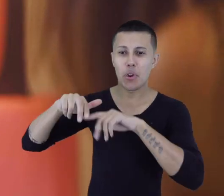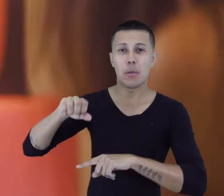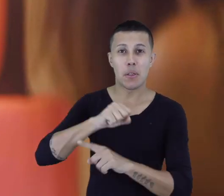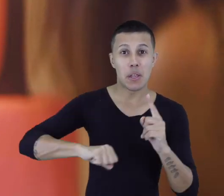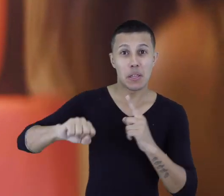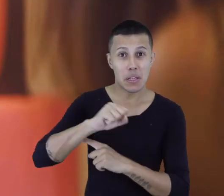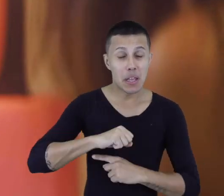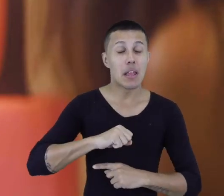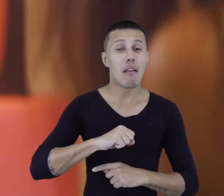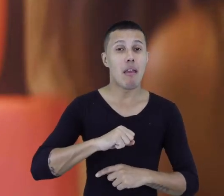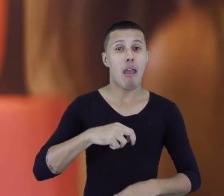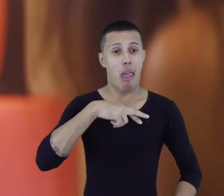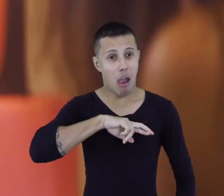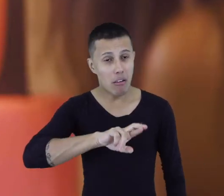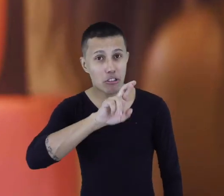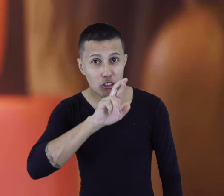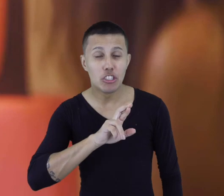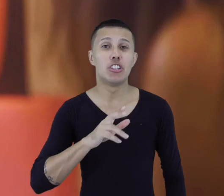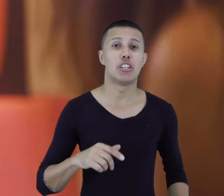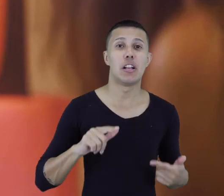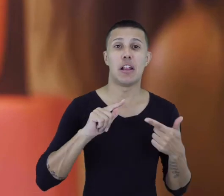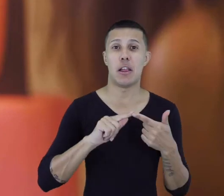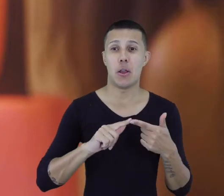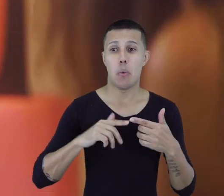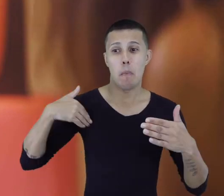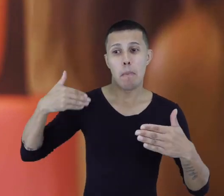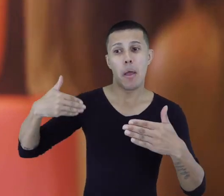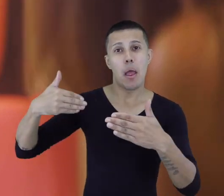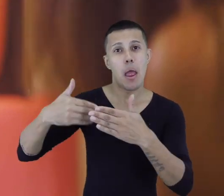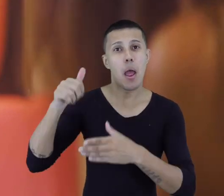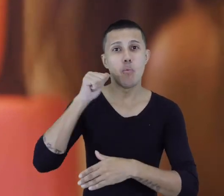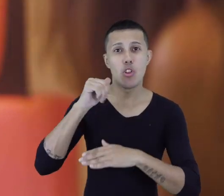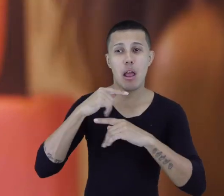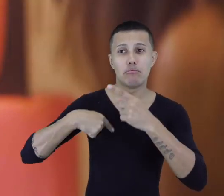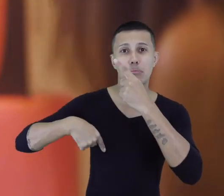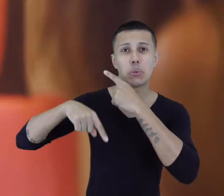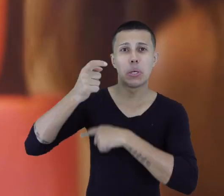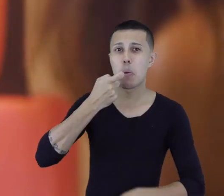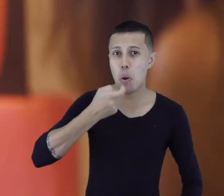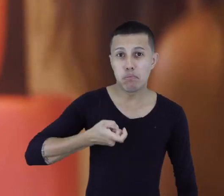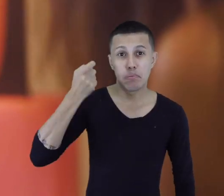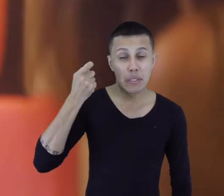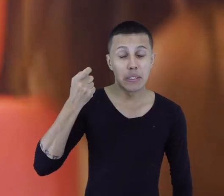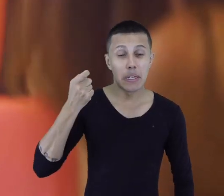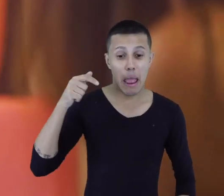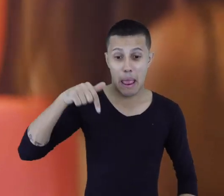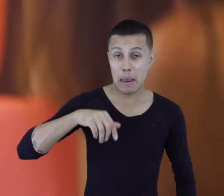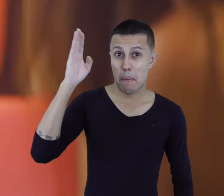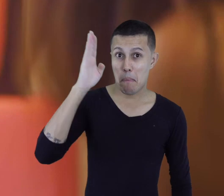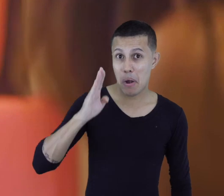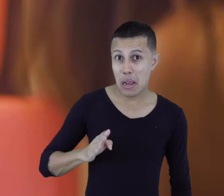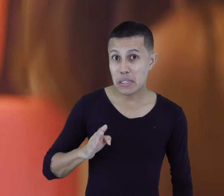de uma sociedade com base cristã, né, onde a própria jornada da evolução da mulher ainda é muito recente. A gente está falando de um país